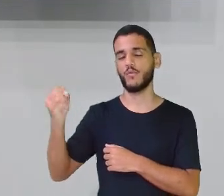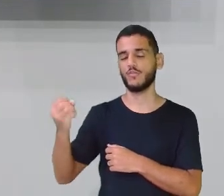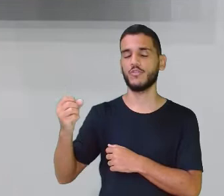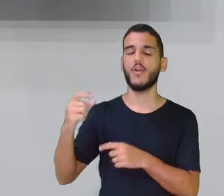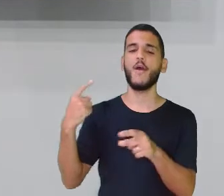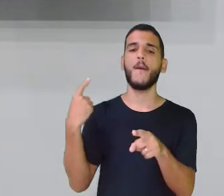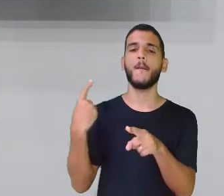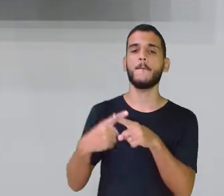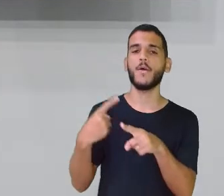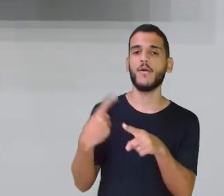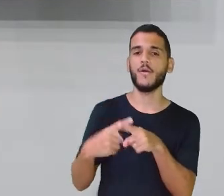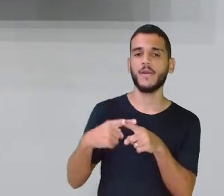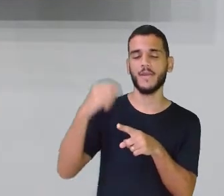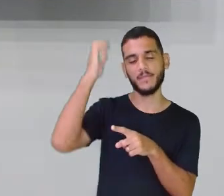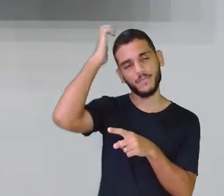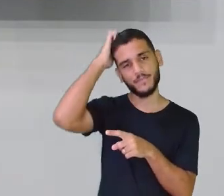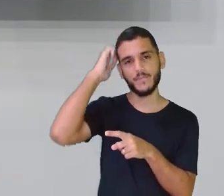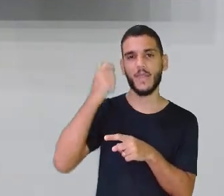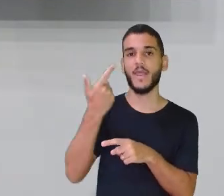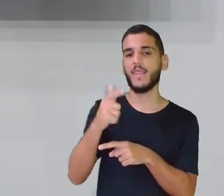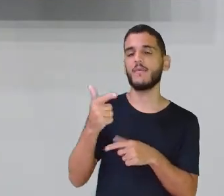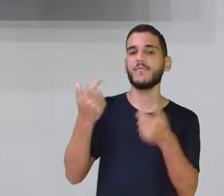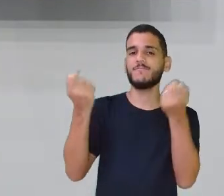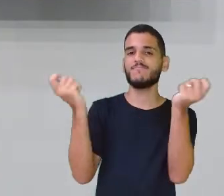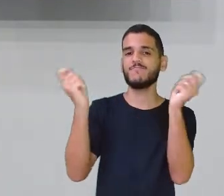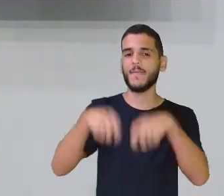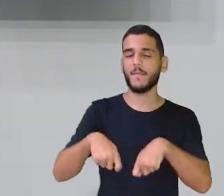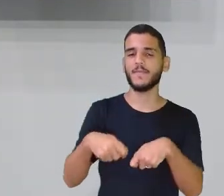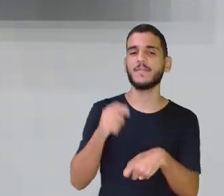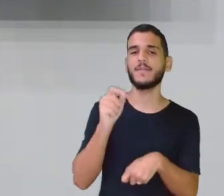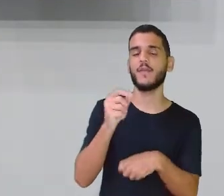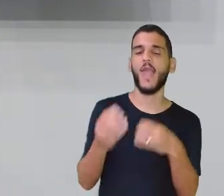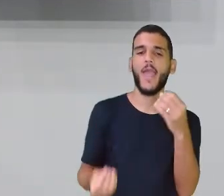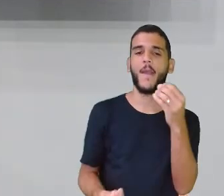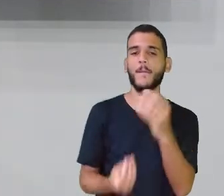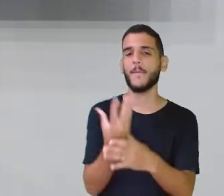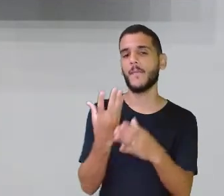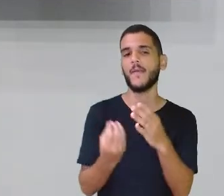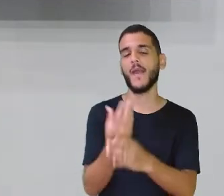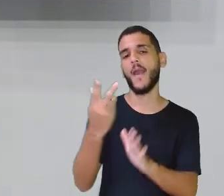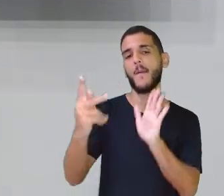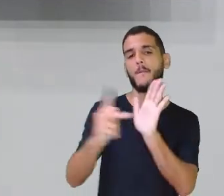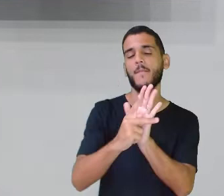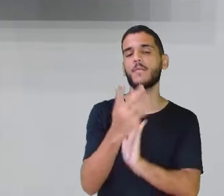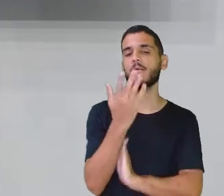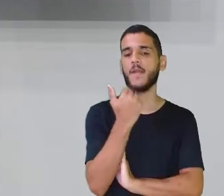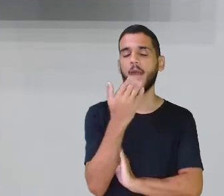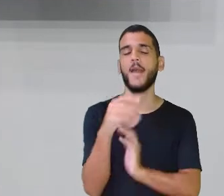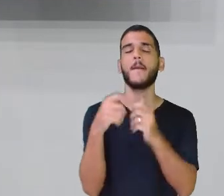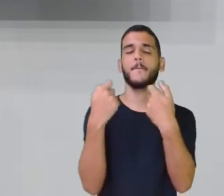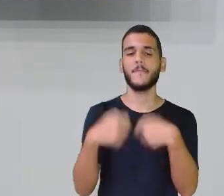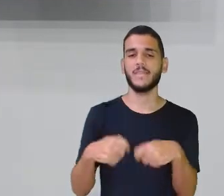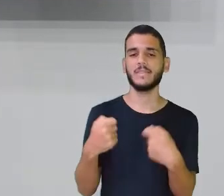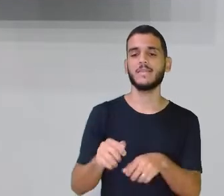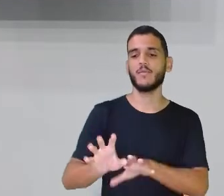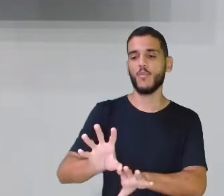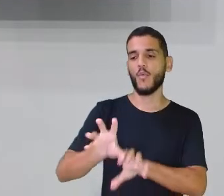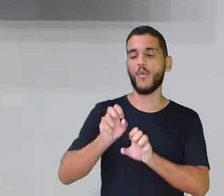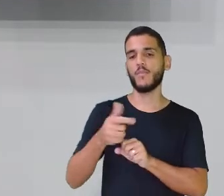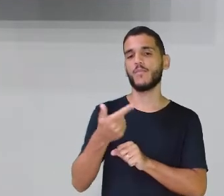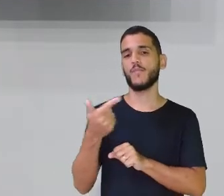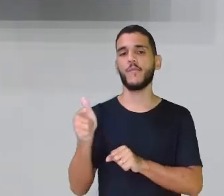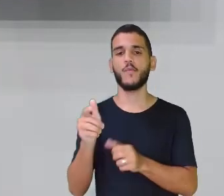não são capazes de produzir o seu próprio alimento e precisam se alimentar de outros organismos para adquirir a